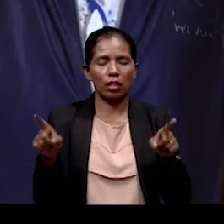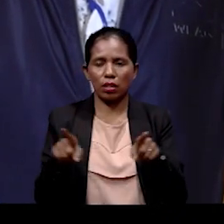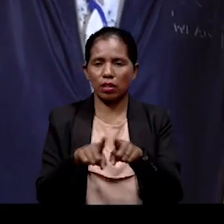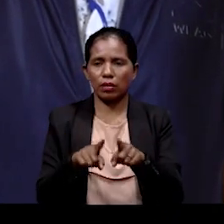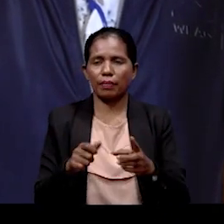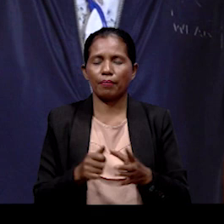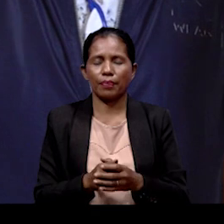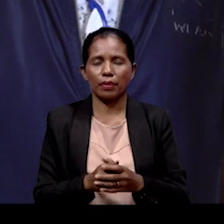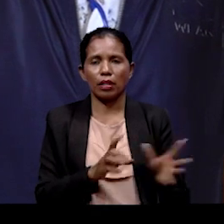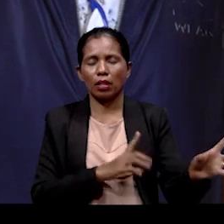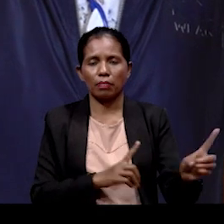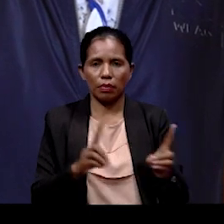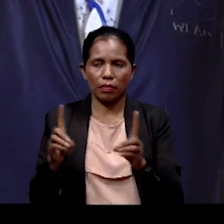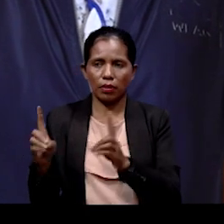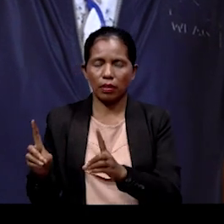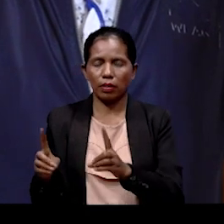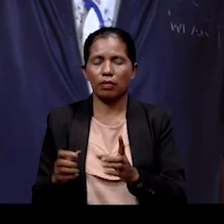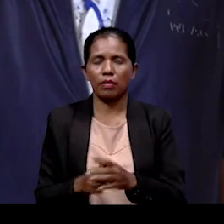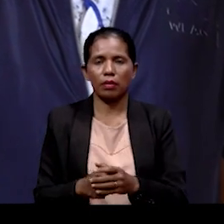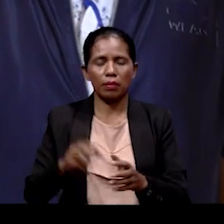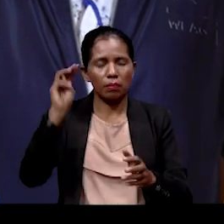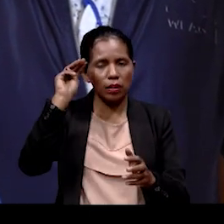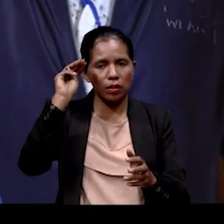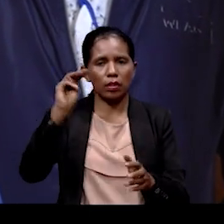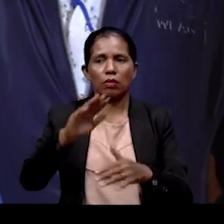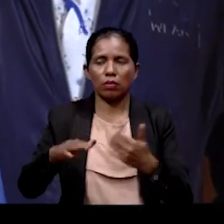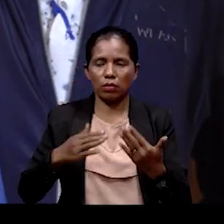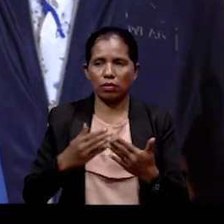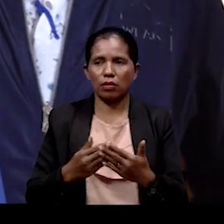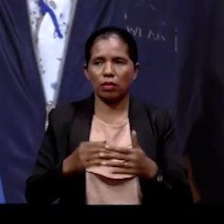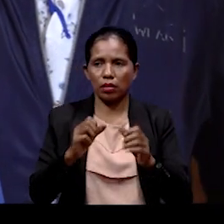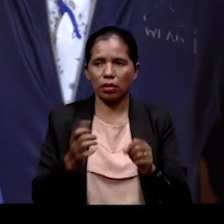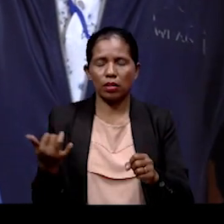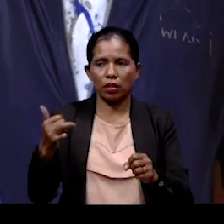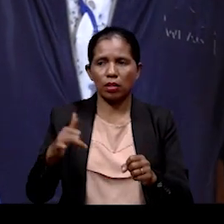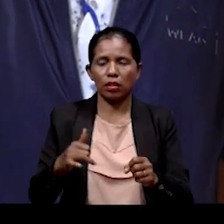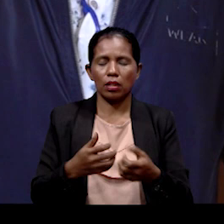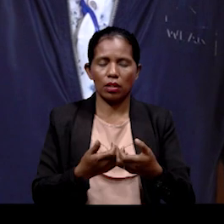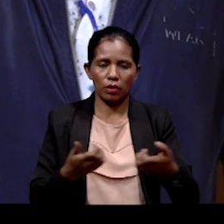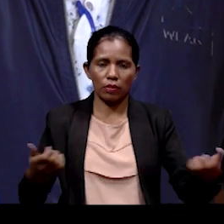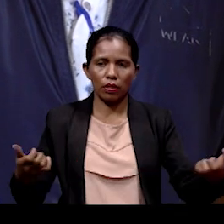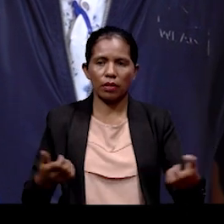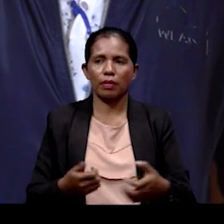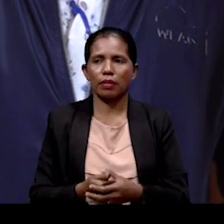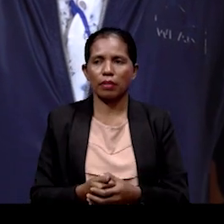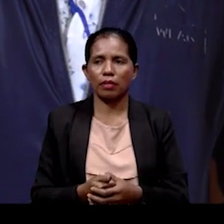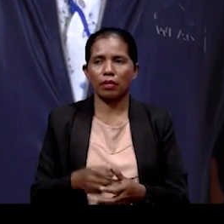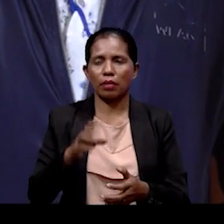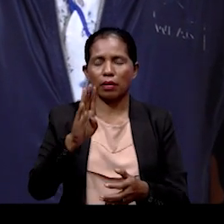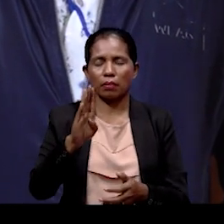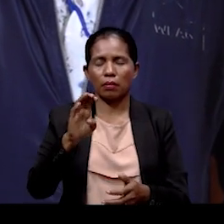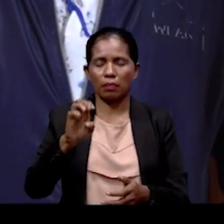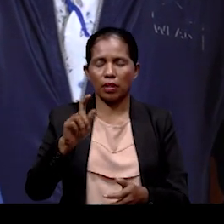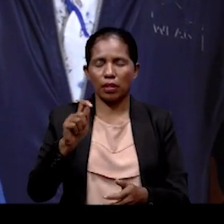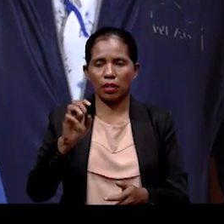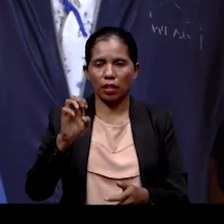E implementação, orgânico Ministério União, será a CSTA, BTL,